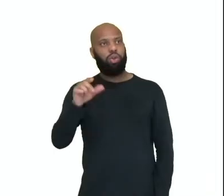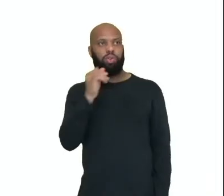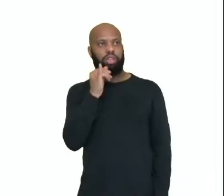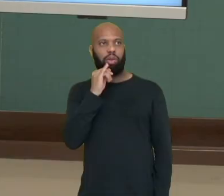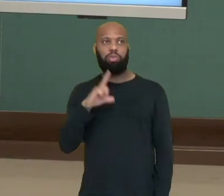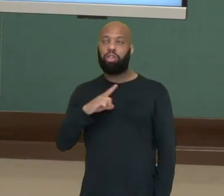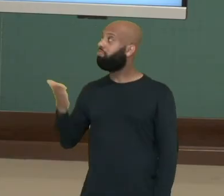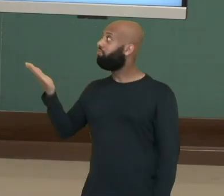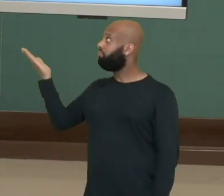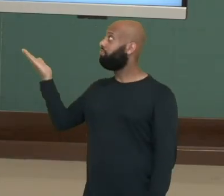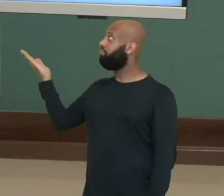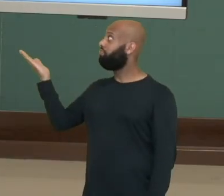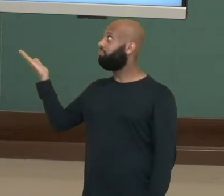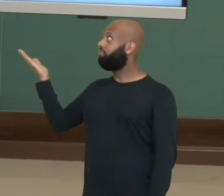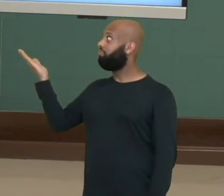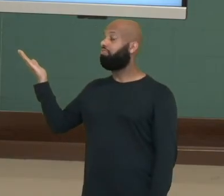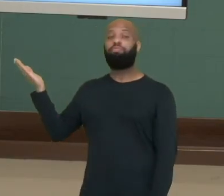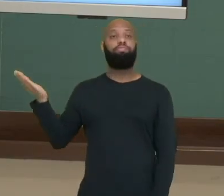aqui.